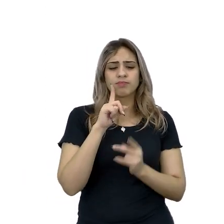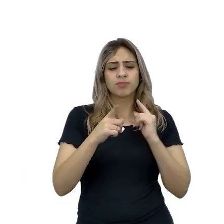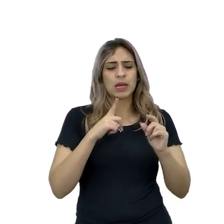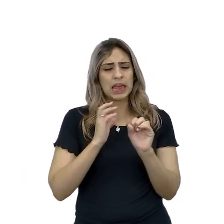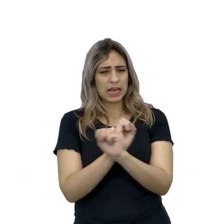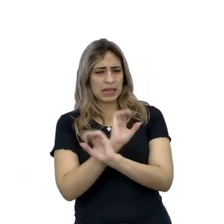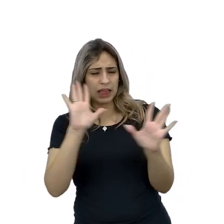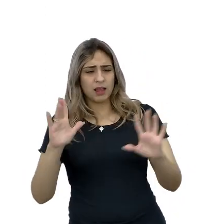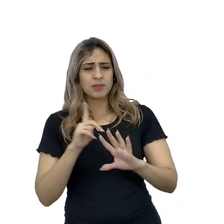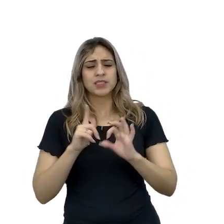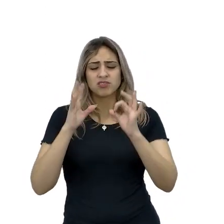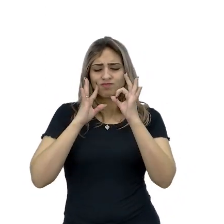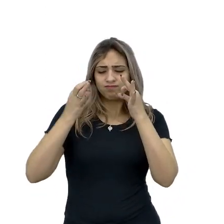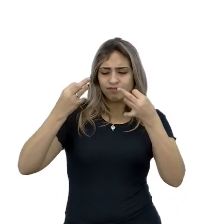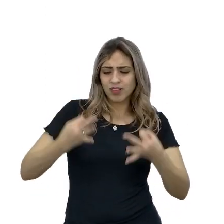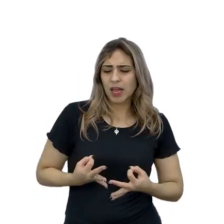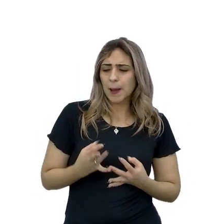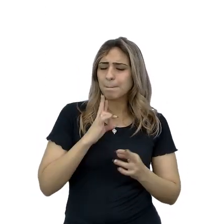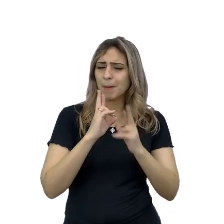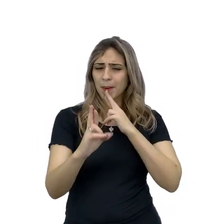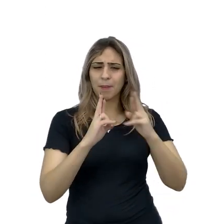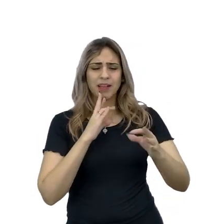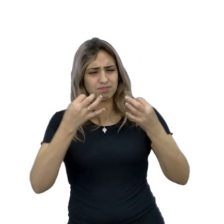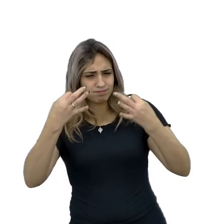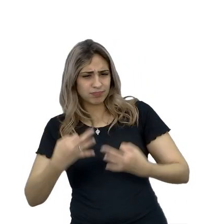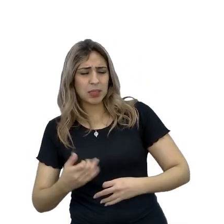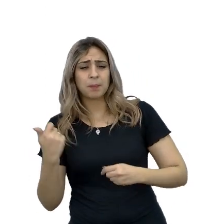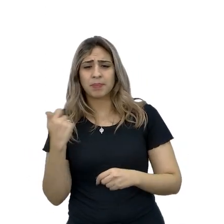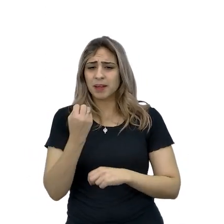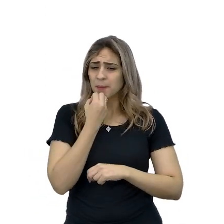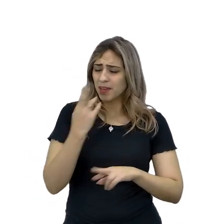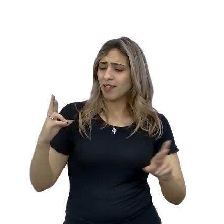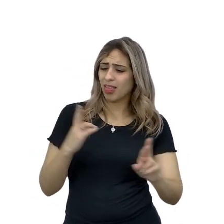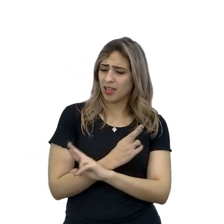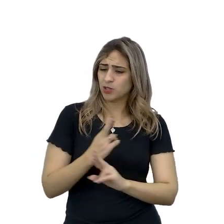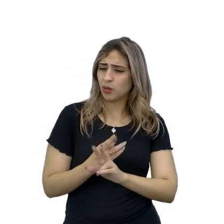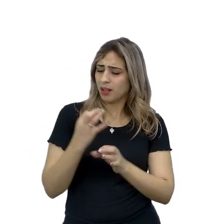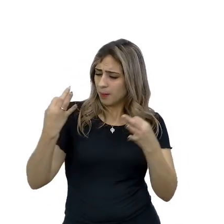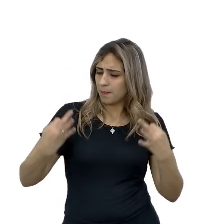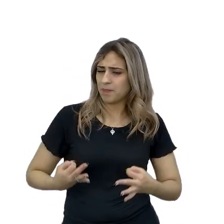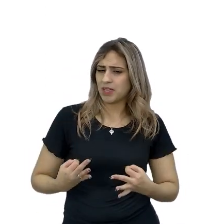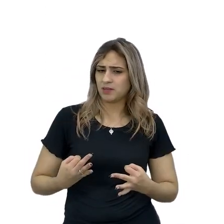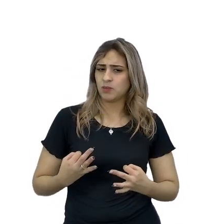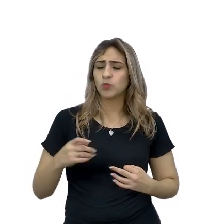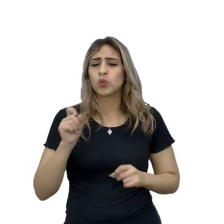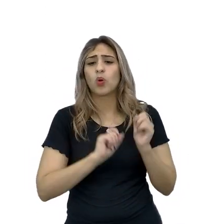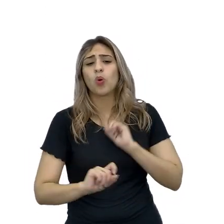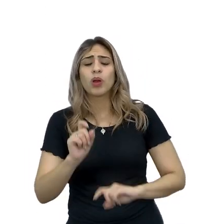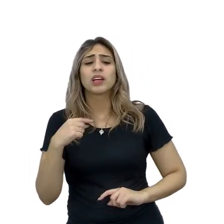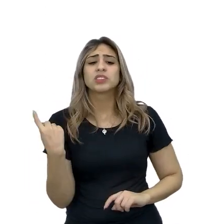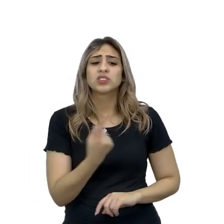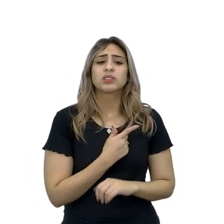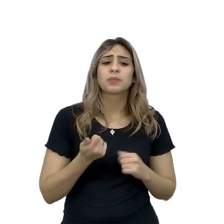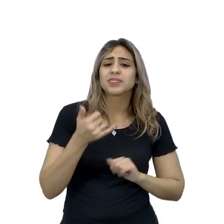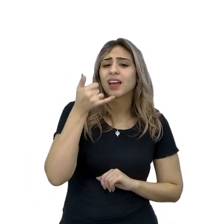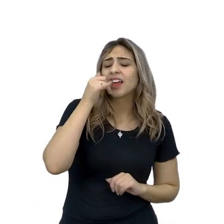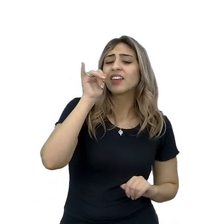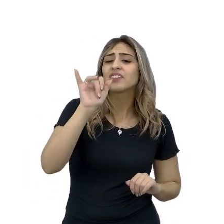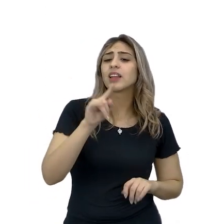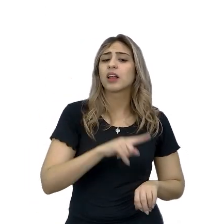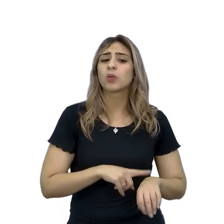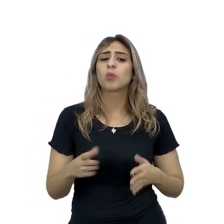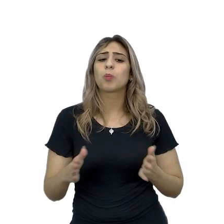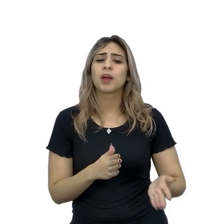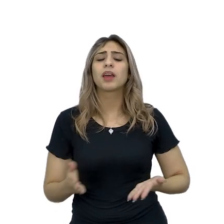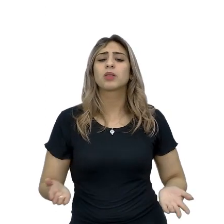ser claro, tem que ser direto, e a resposta correta tem que estar bem relacionada a isso. E o que a gente tem que evitar nesse